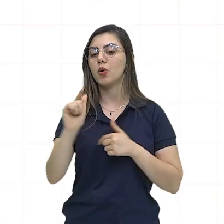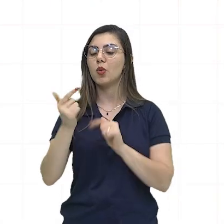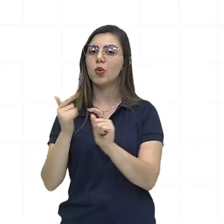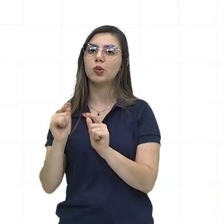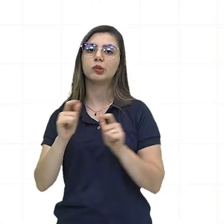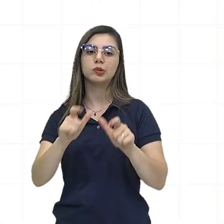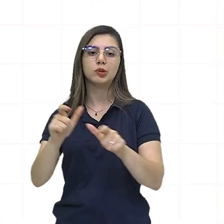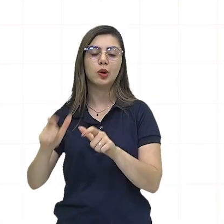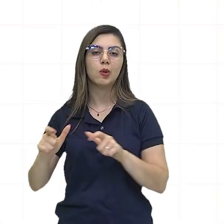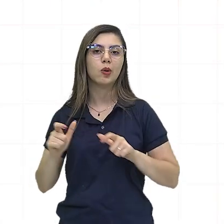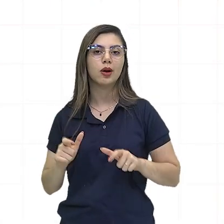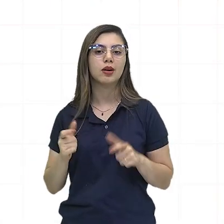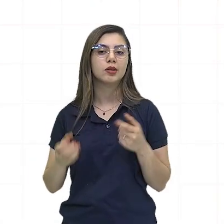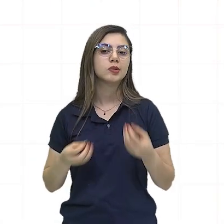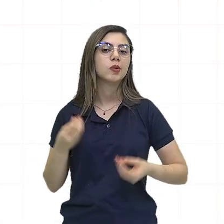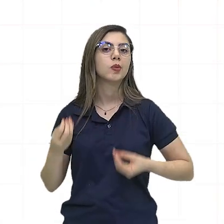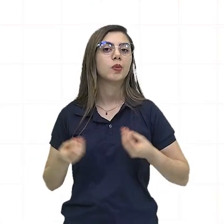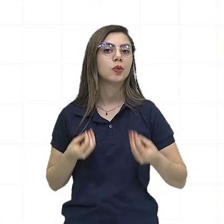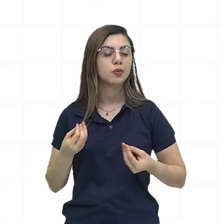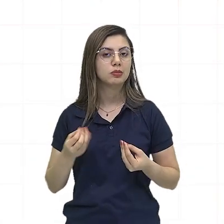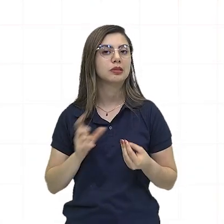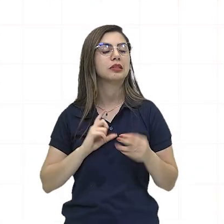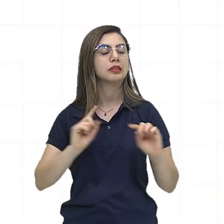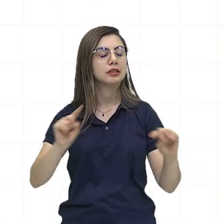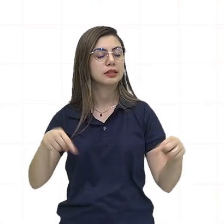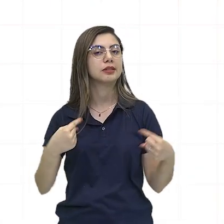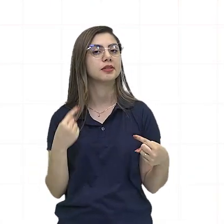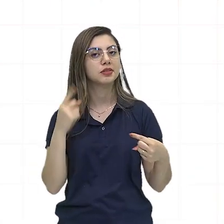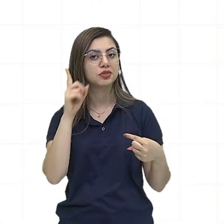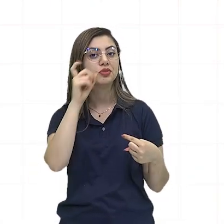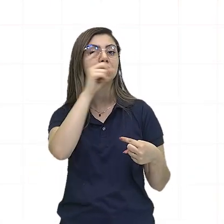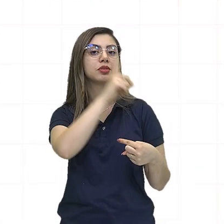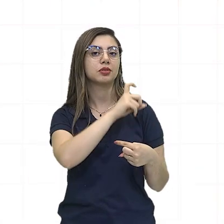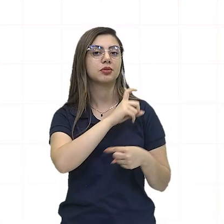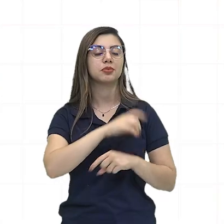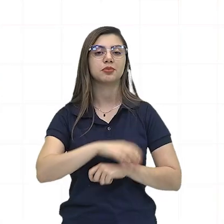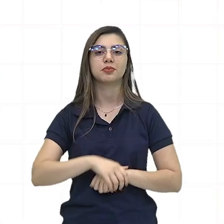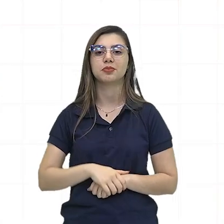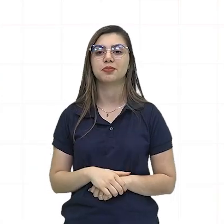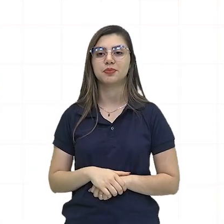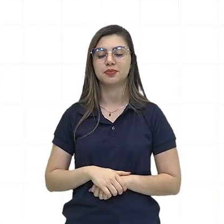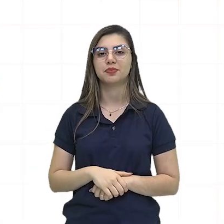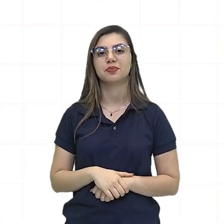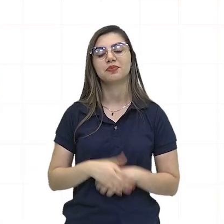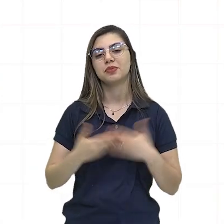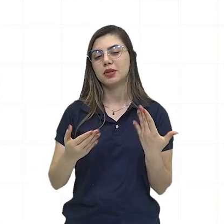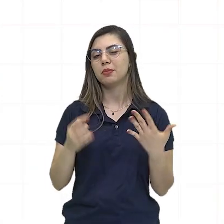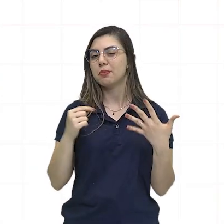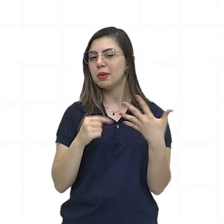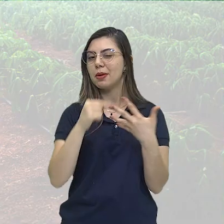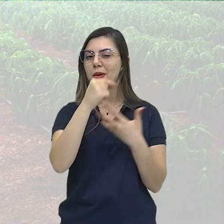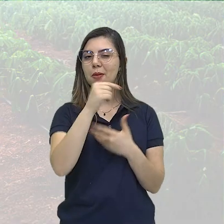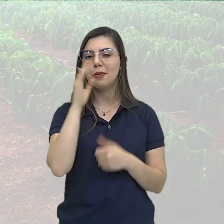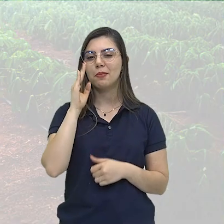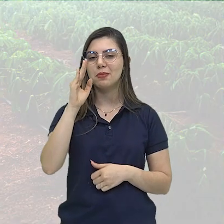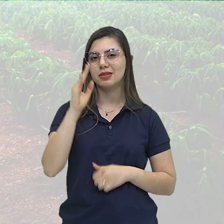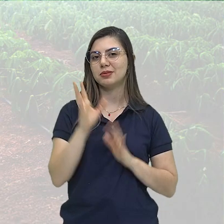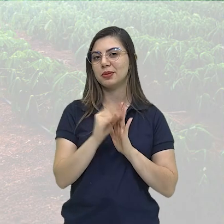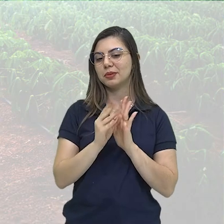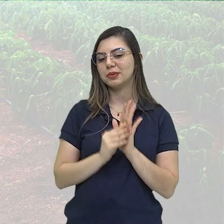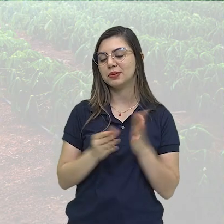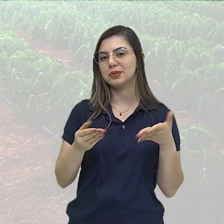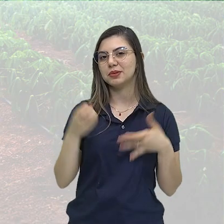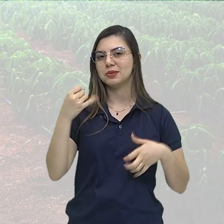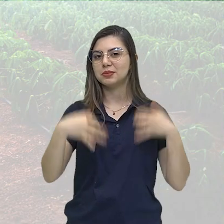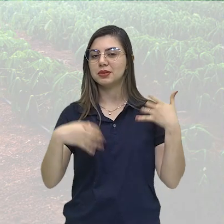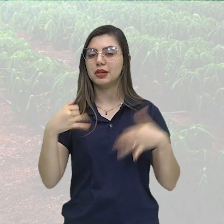Amazônia, acaba sendo ali um grande desafio para os agricultores. Então, esses foram os principais destaques aí